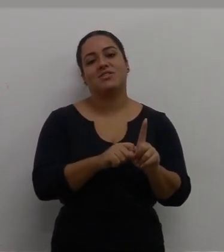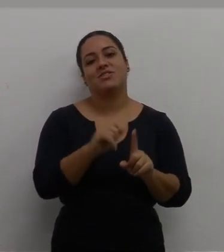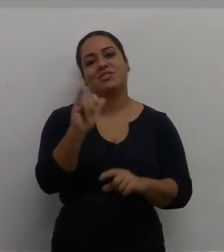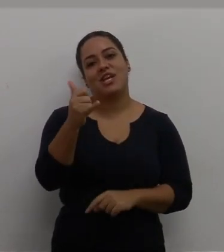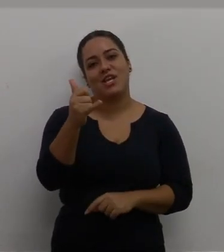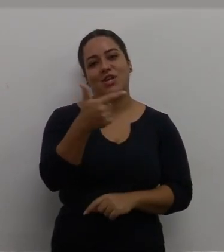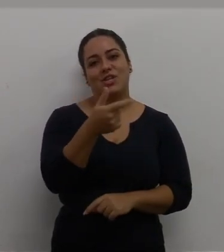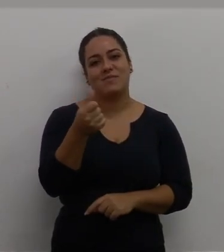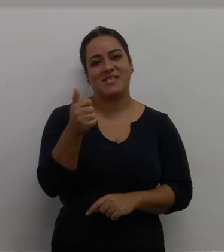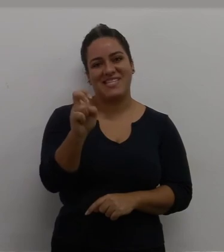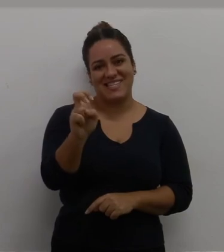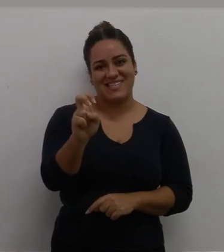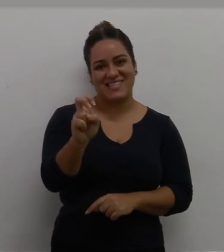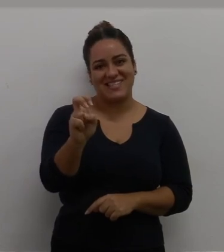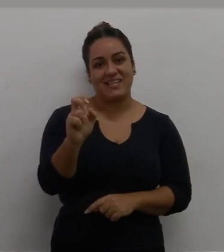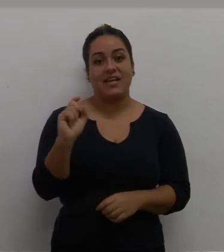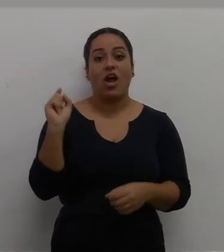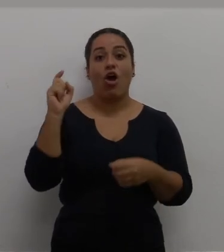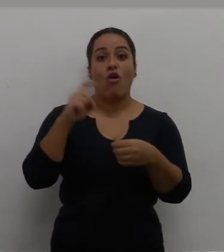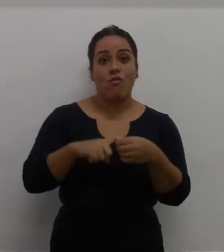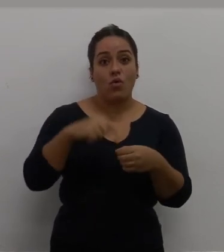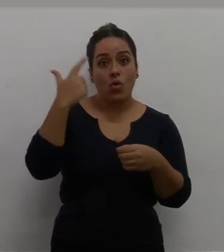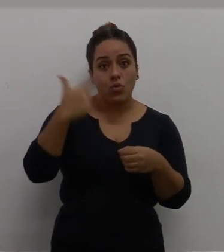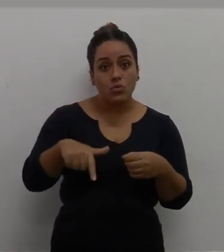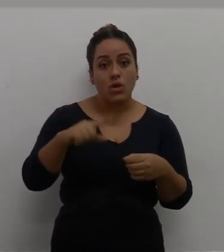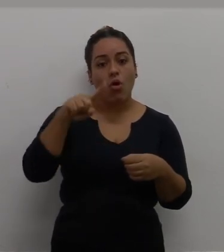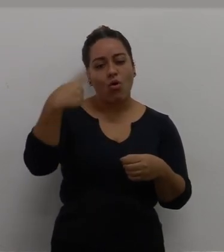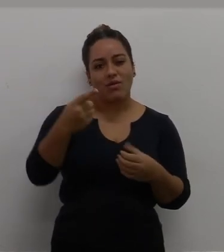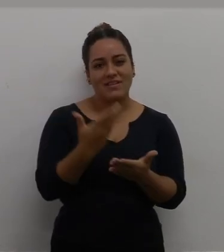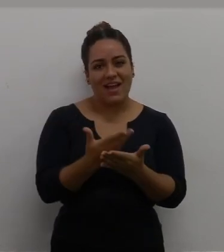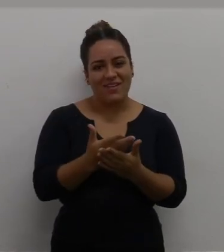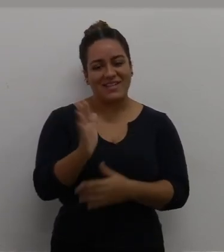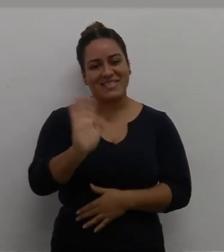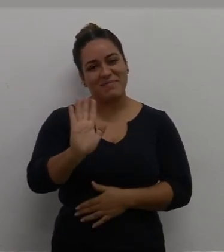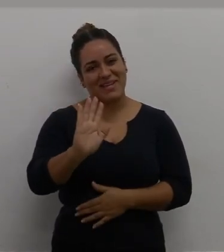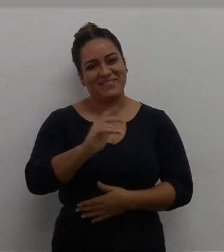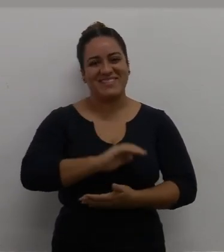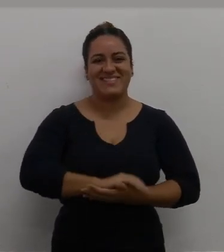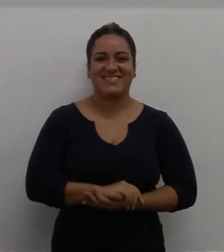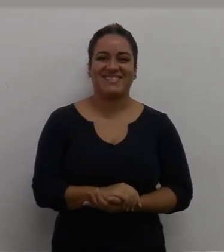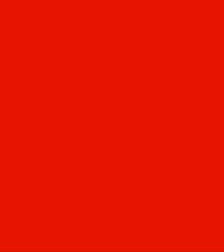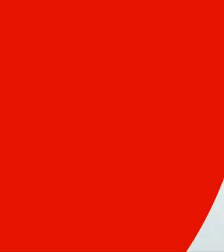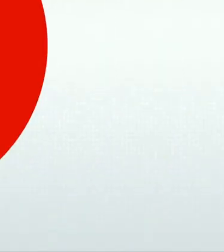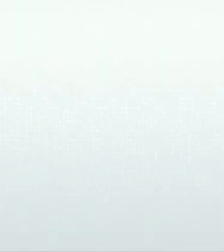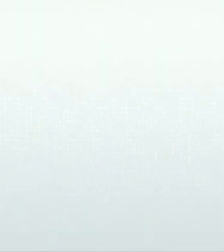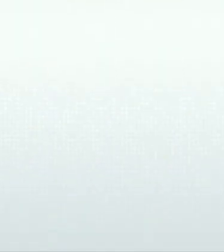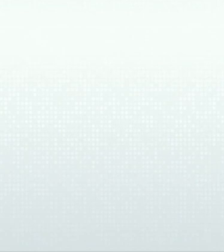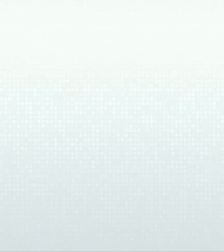janeiro de 2015. Voltaremos com mais um gráfico na próxima aula. Até breve!